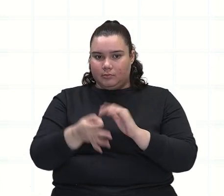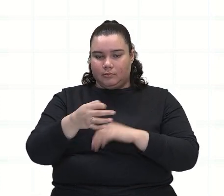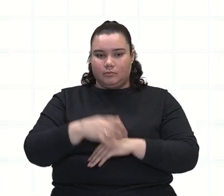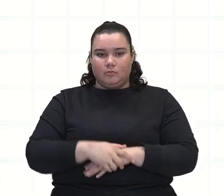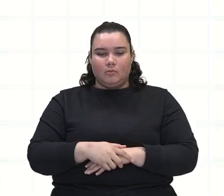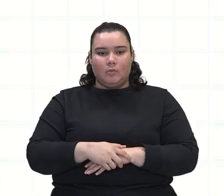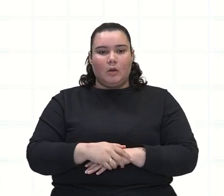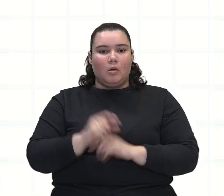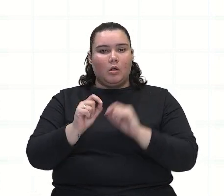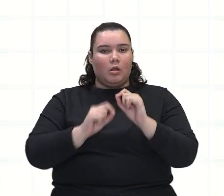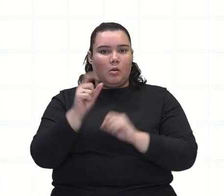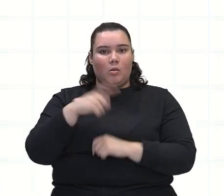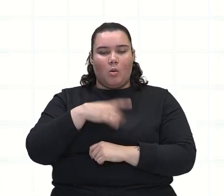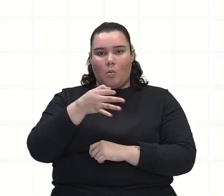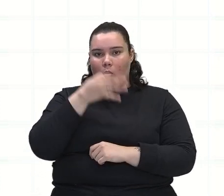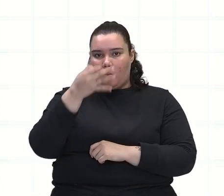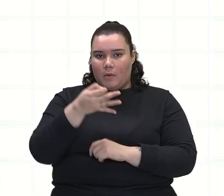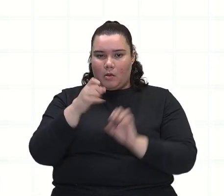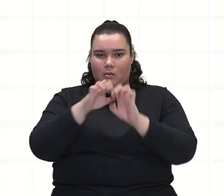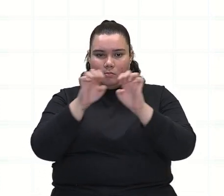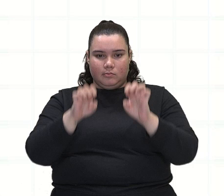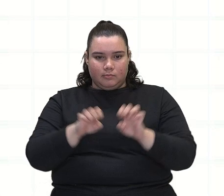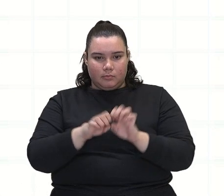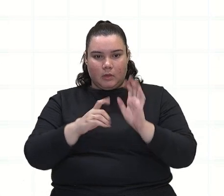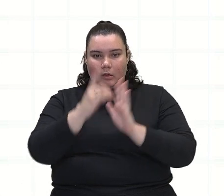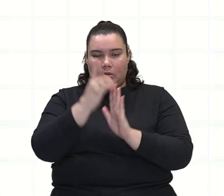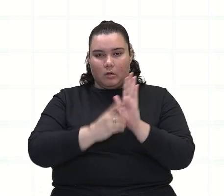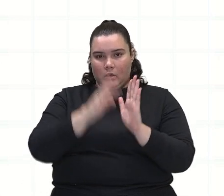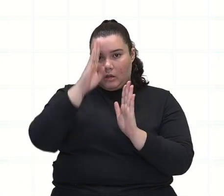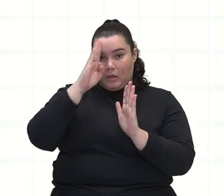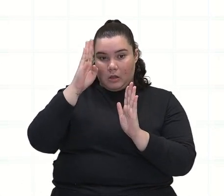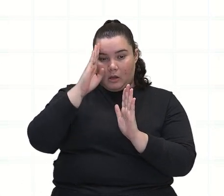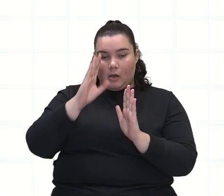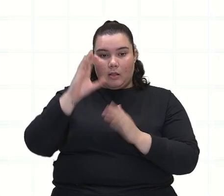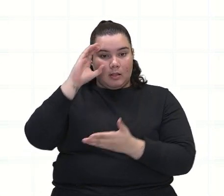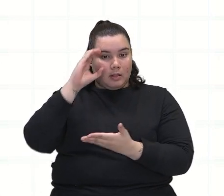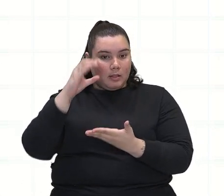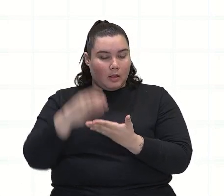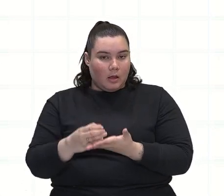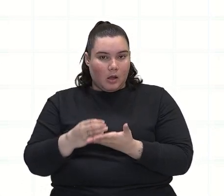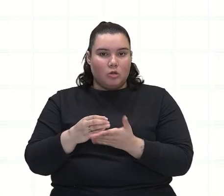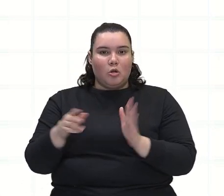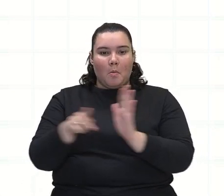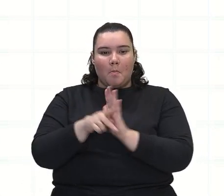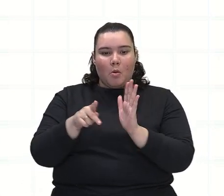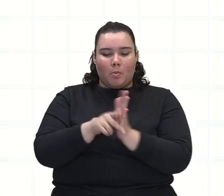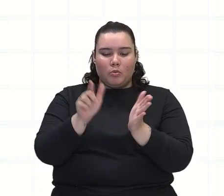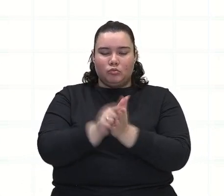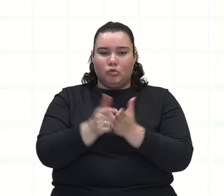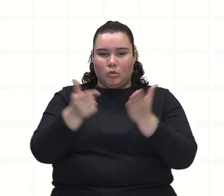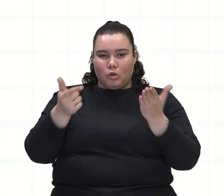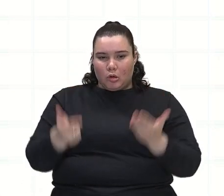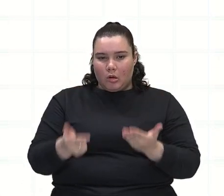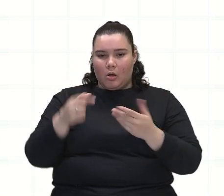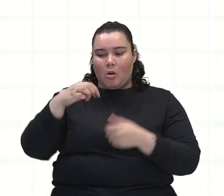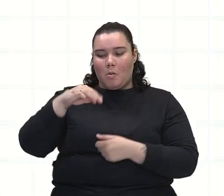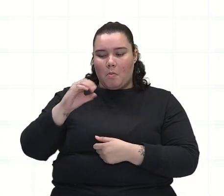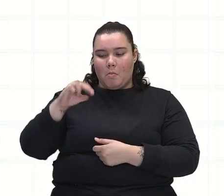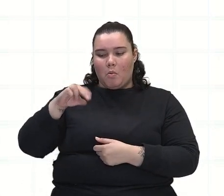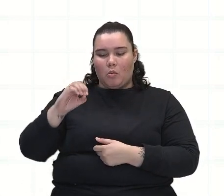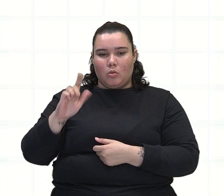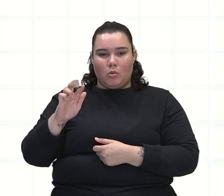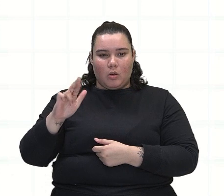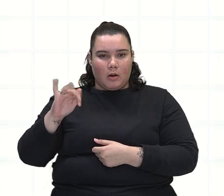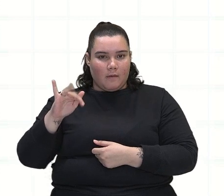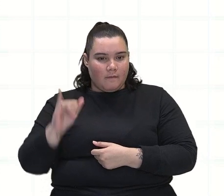o artigo de opinião, tem essa estrutura, a dissertação acadêmica, a tese, o editorial de jornal, a monografia,